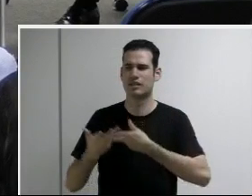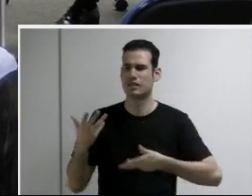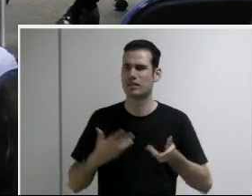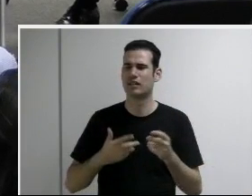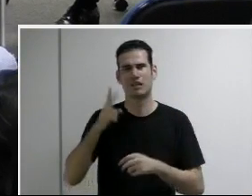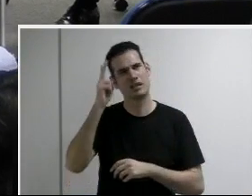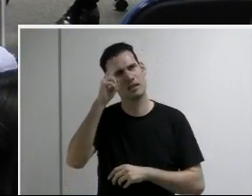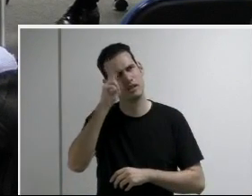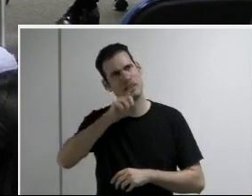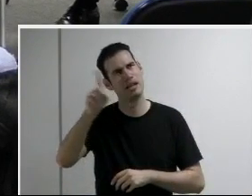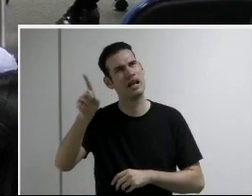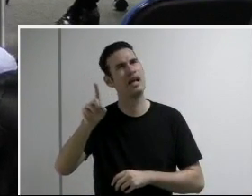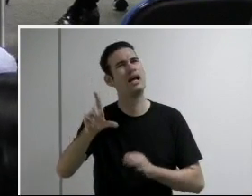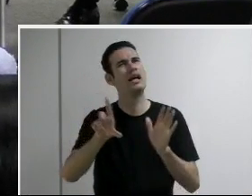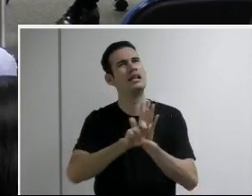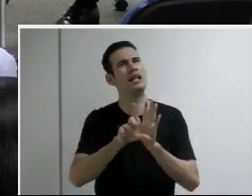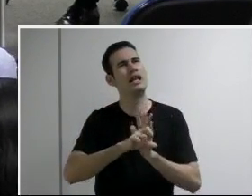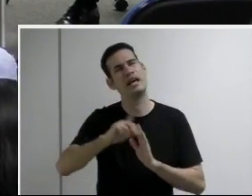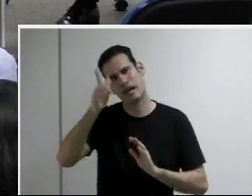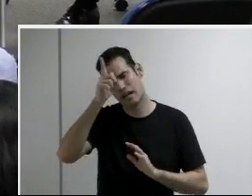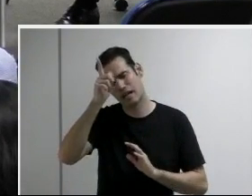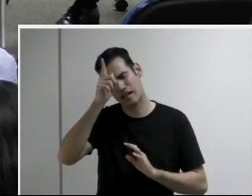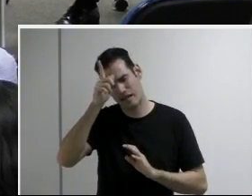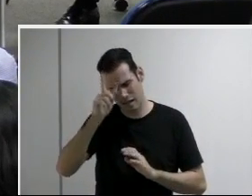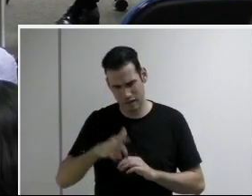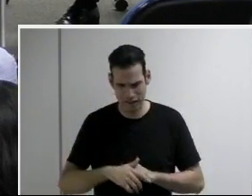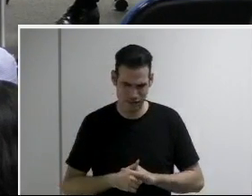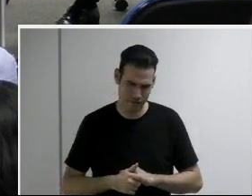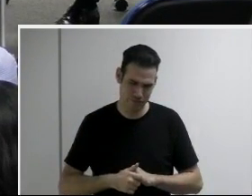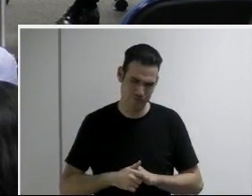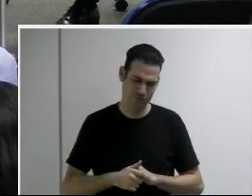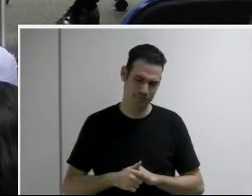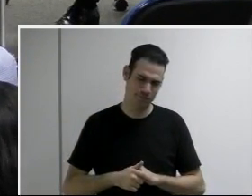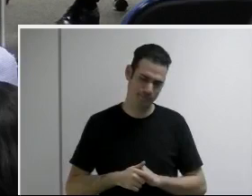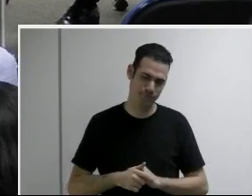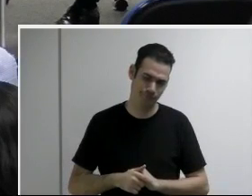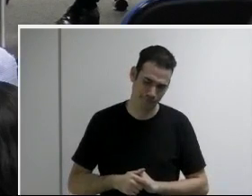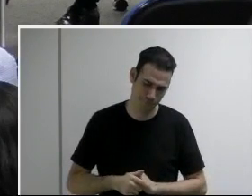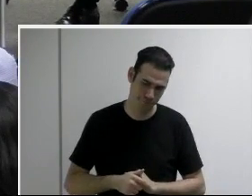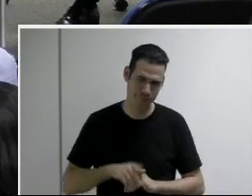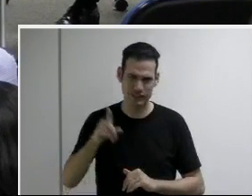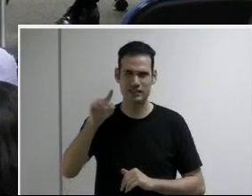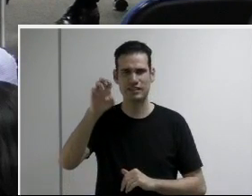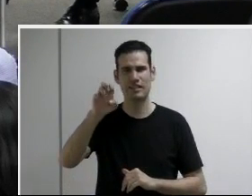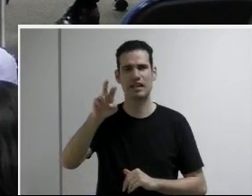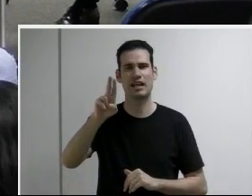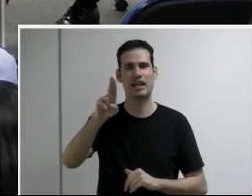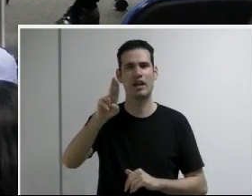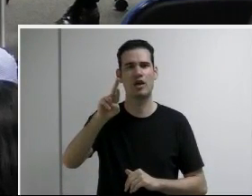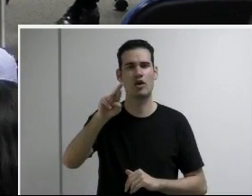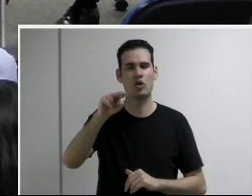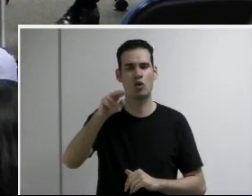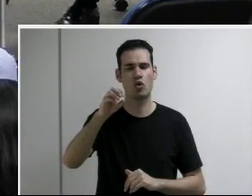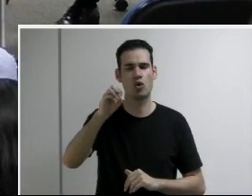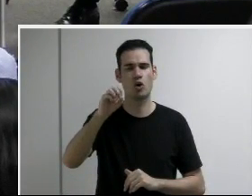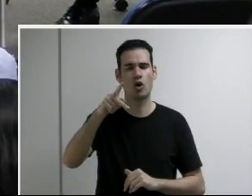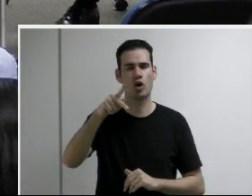tem da GDPR e a referência que se tem em cima do modelo europeu. E a Europa, ela não